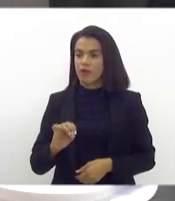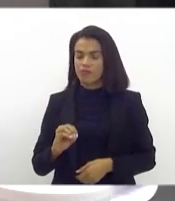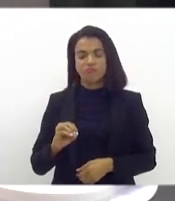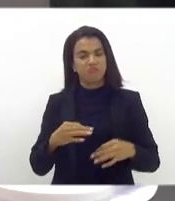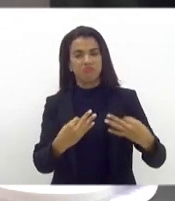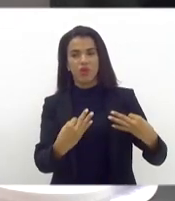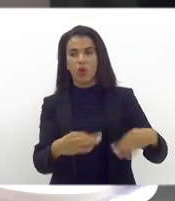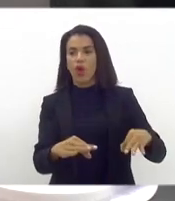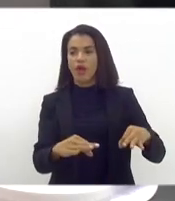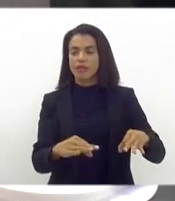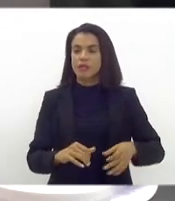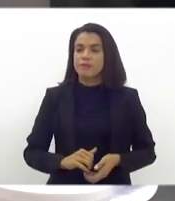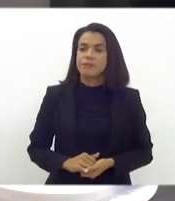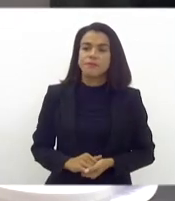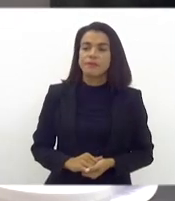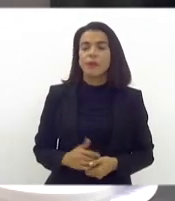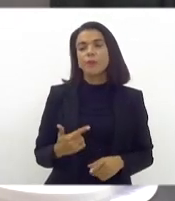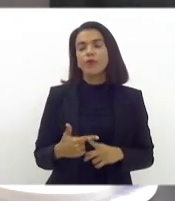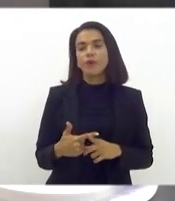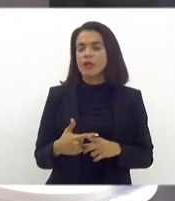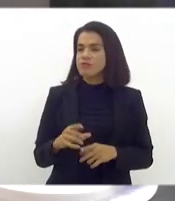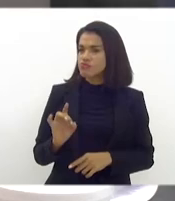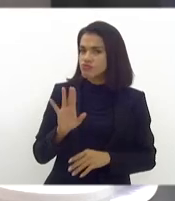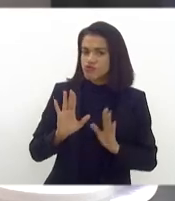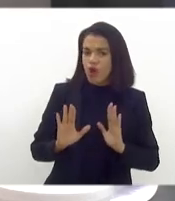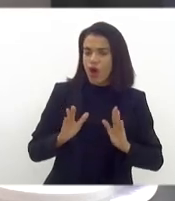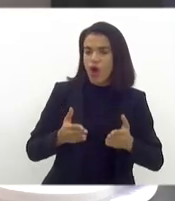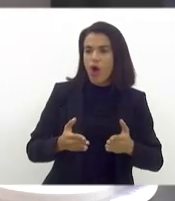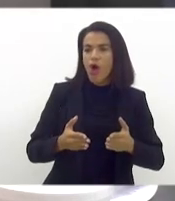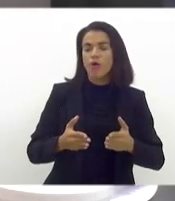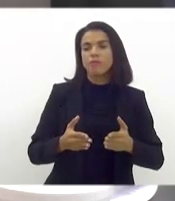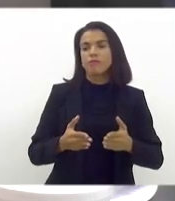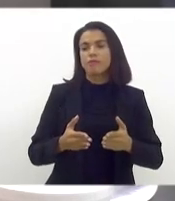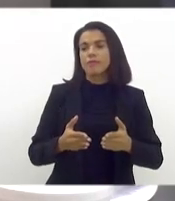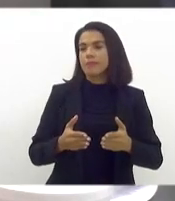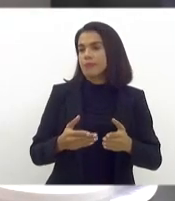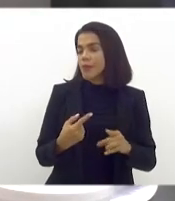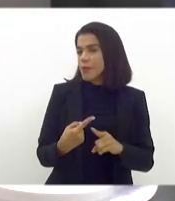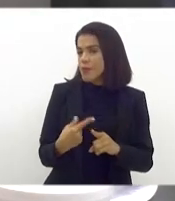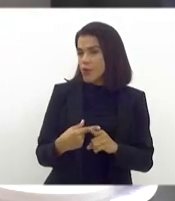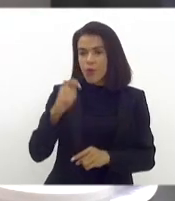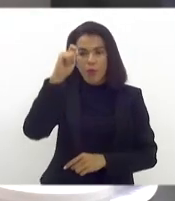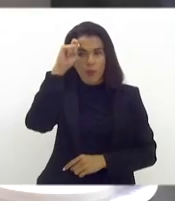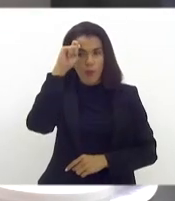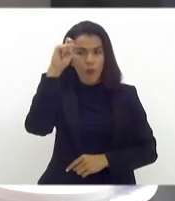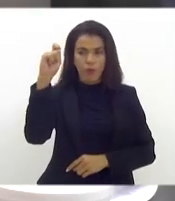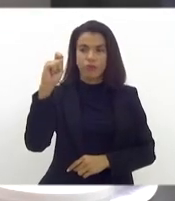correta, né? E que seja somente transversal. Vê que o autor ele